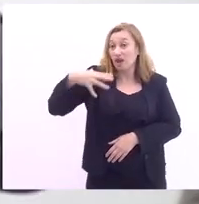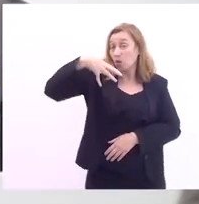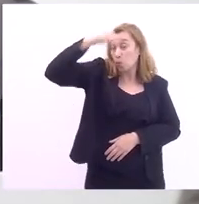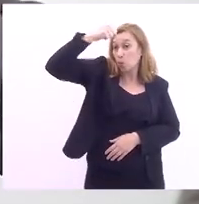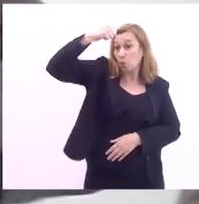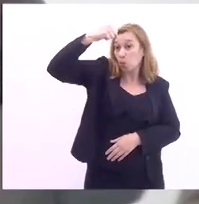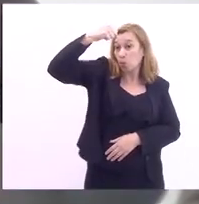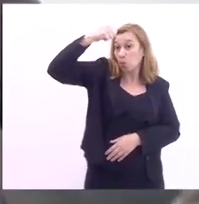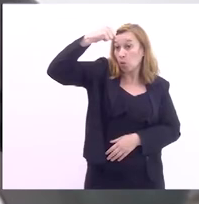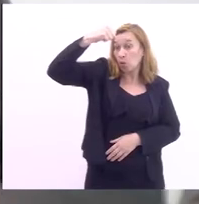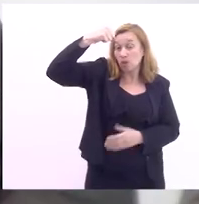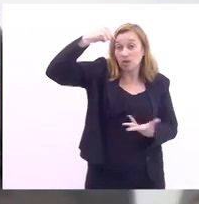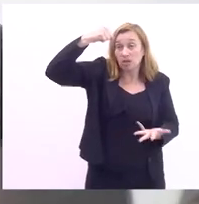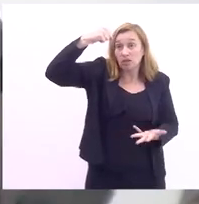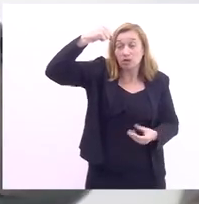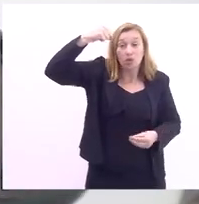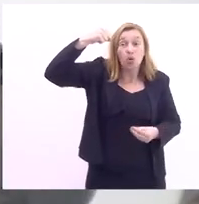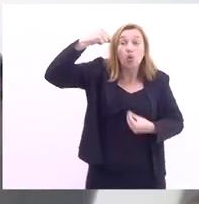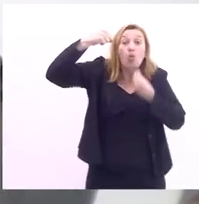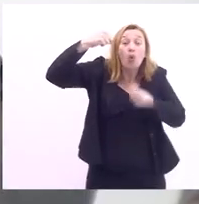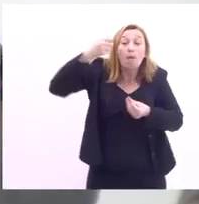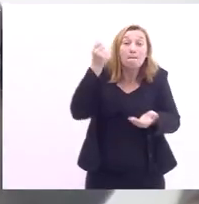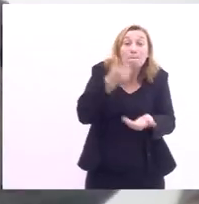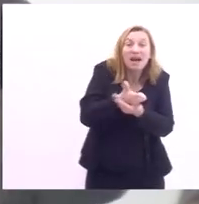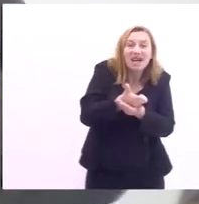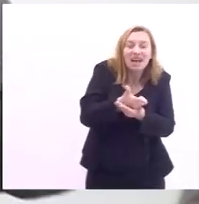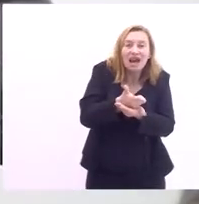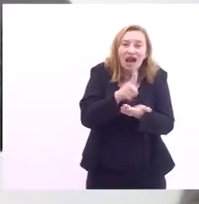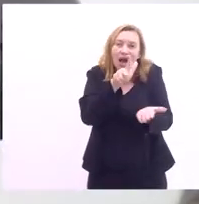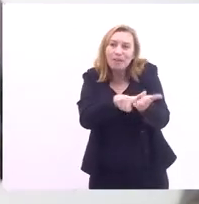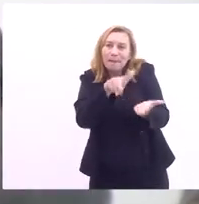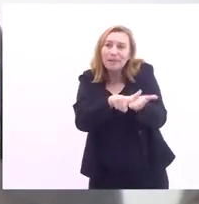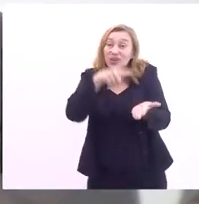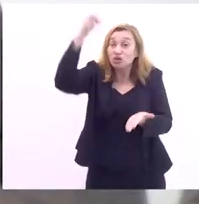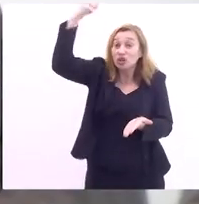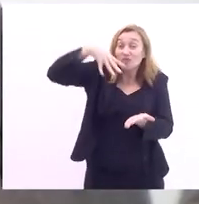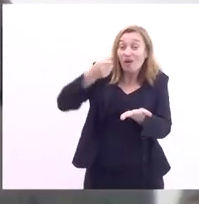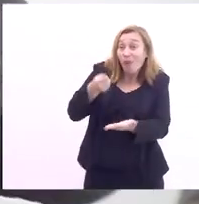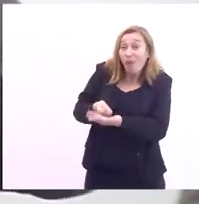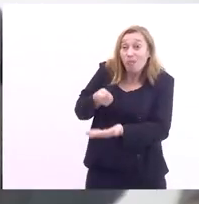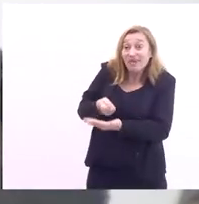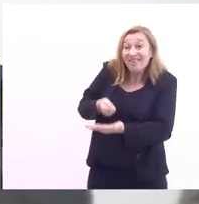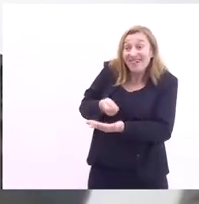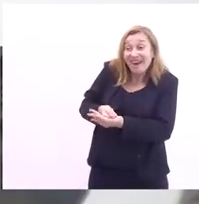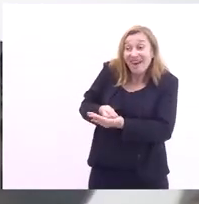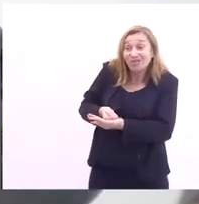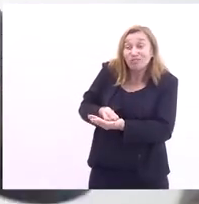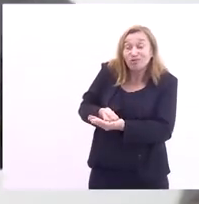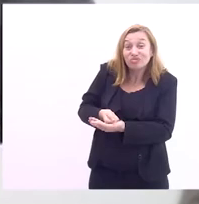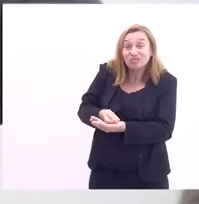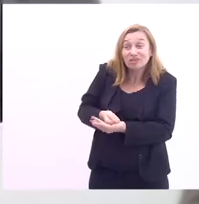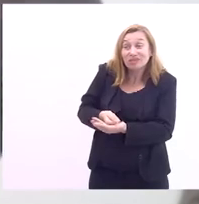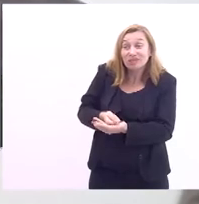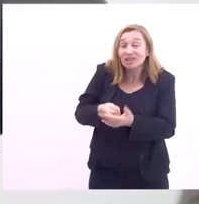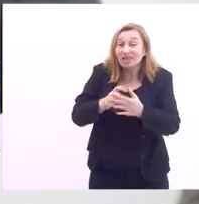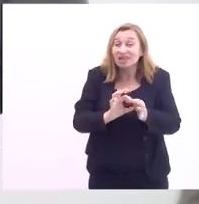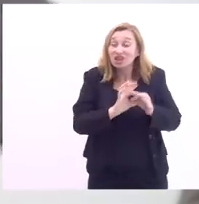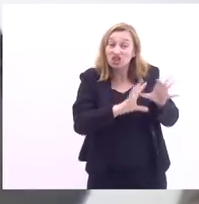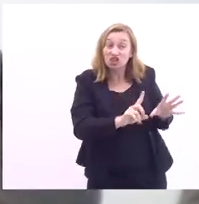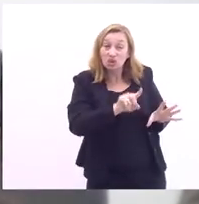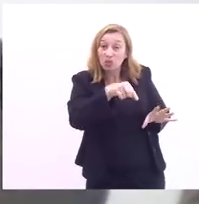não tem, Jaime, como pagar a conta e é compelido a pagar, abrindo mão de outras